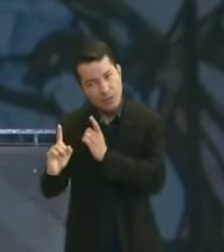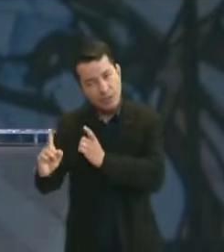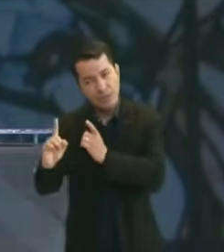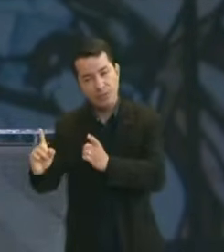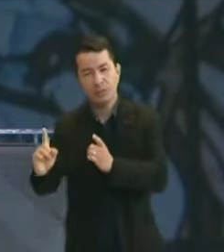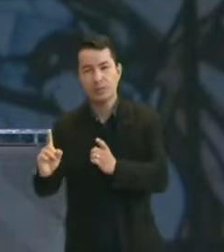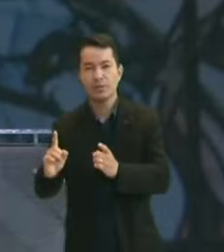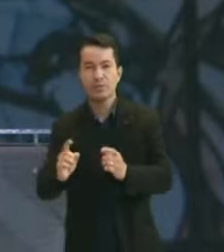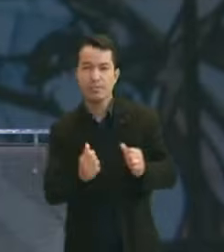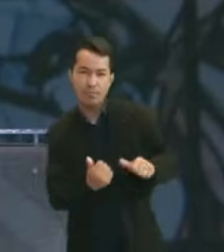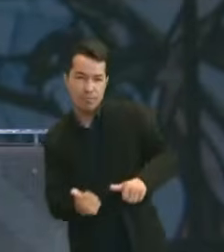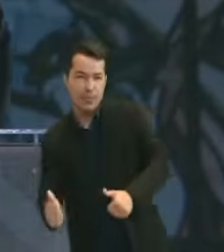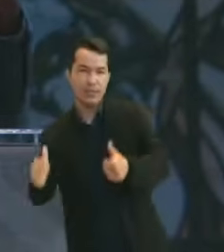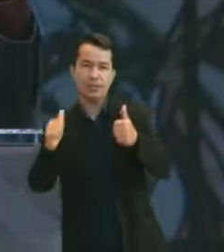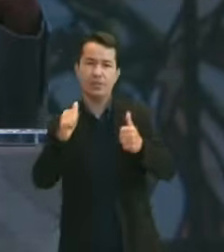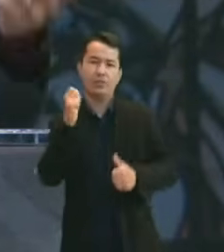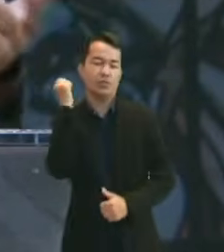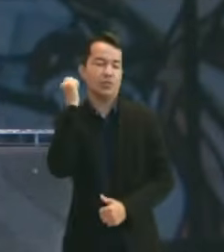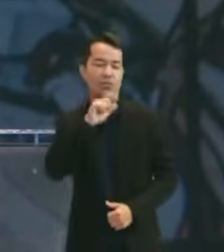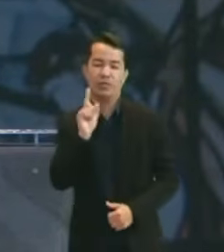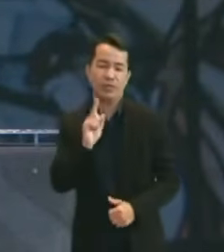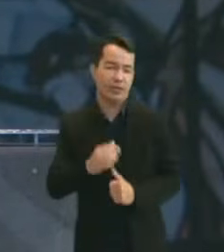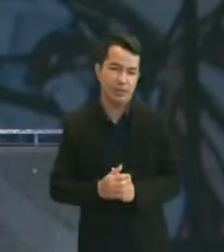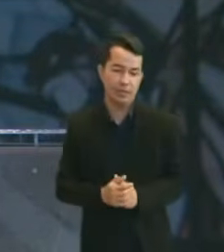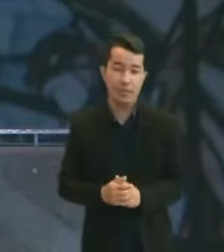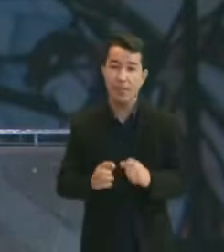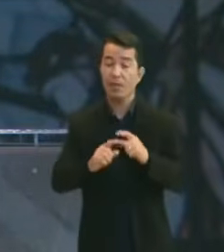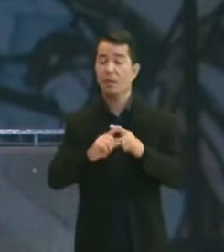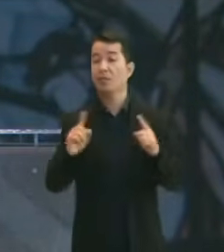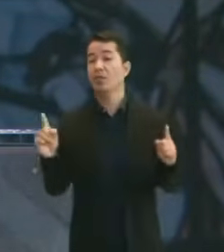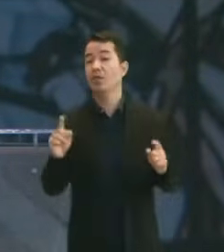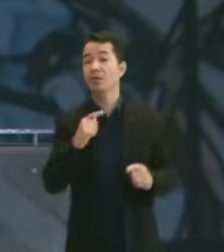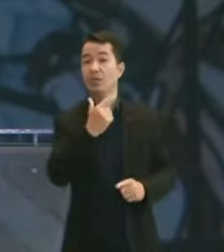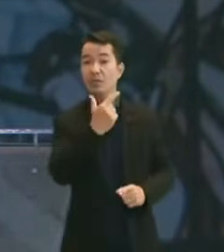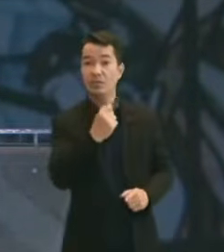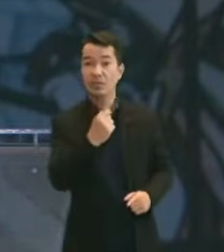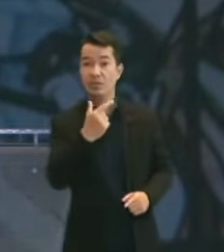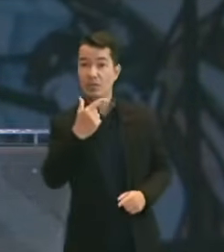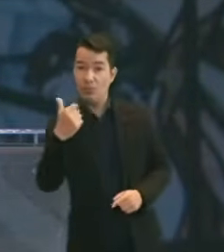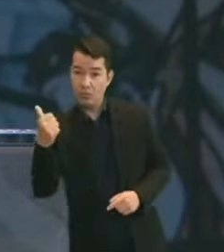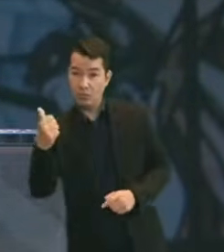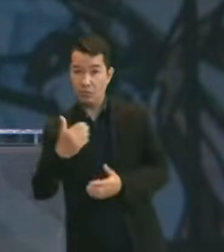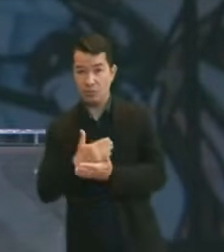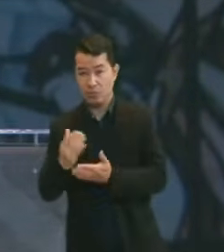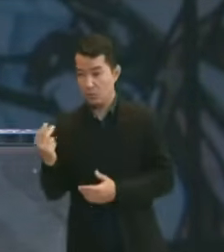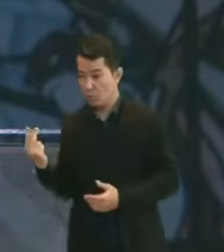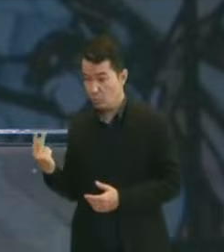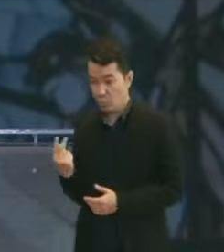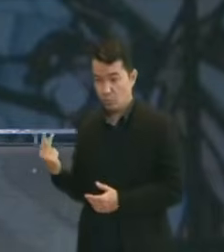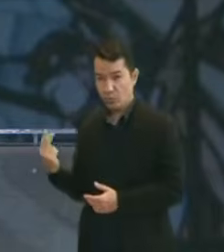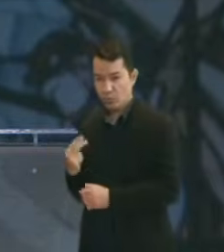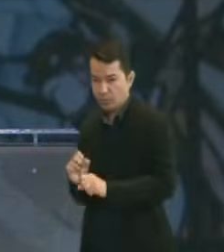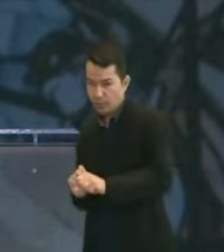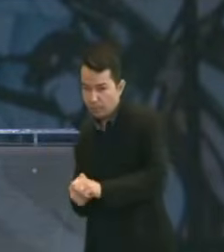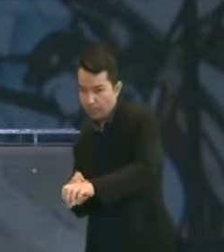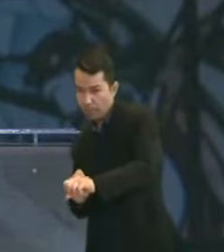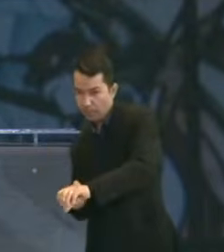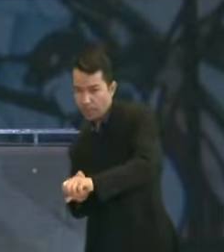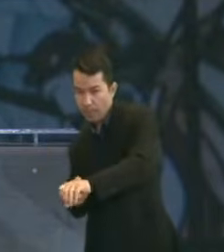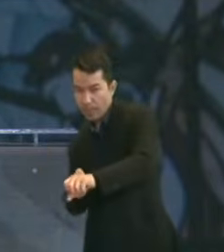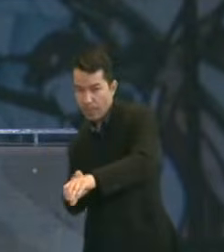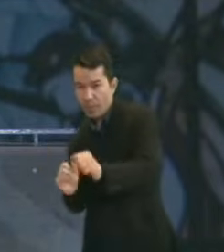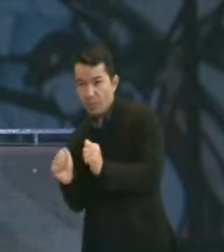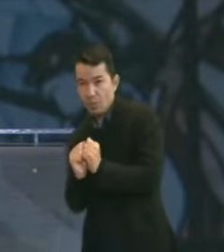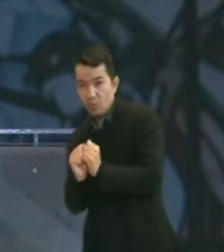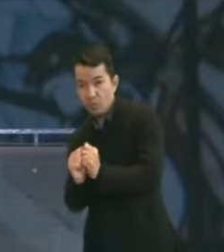E quando chegou 2021, eu convidei o Quinho para discipular comigo o Antônio. E nós dois discipulávamos juntos esse homem,